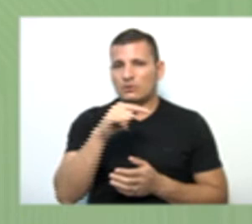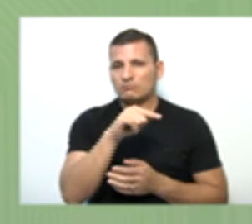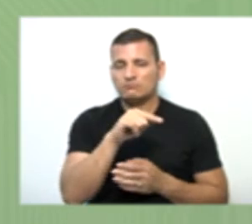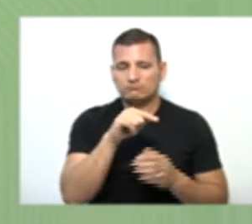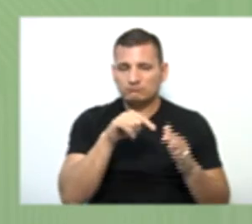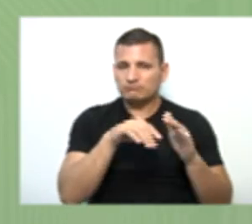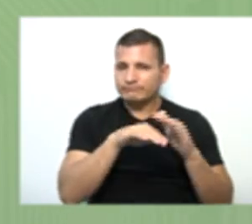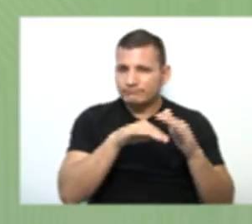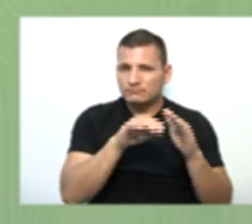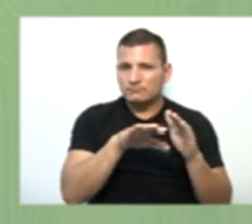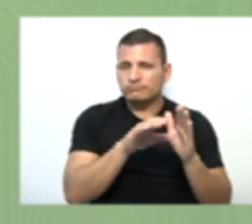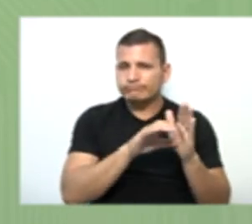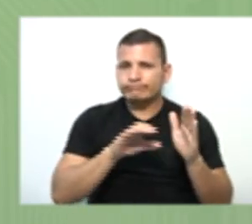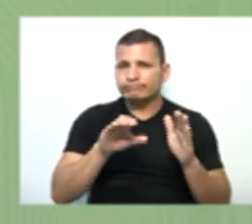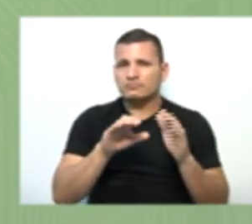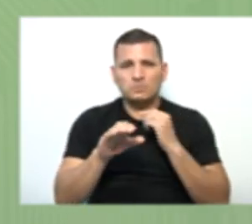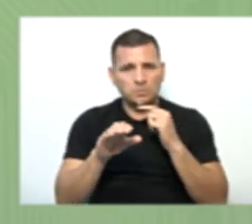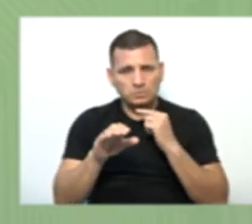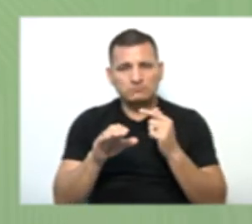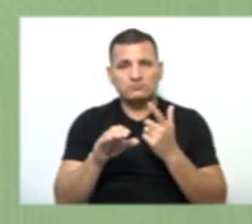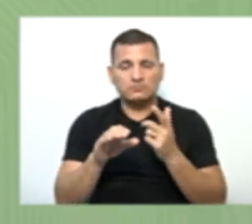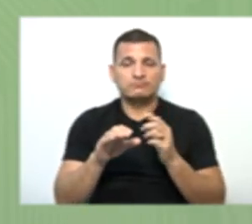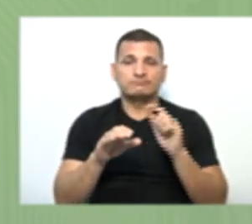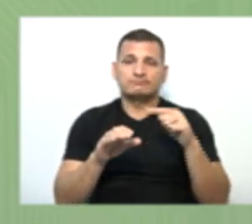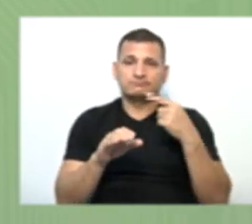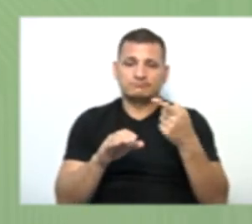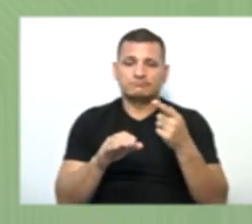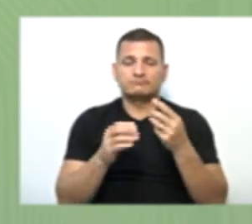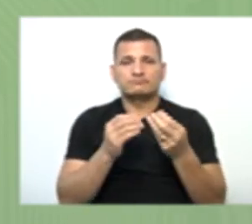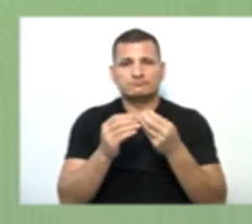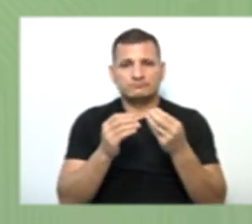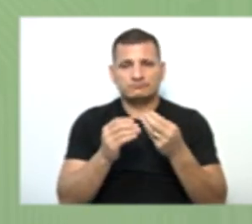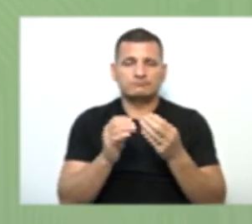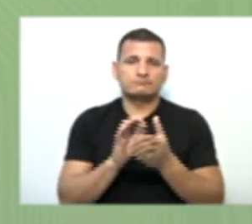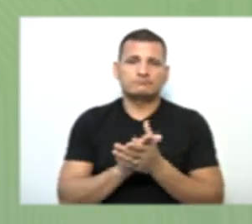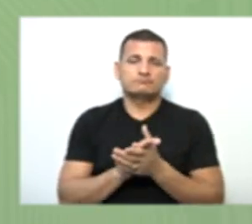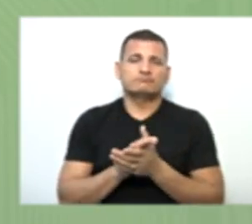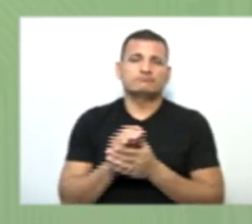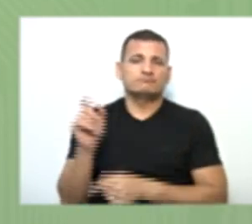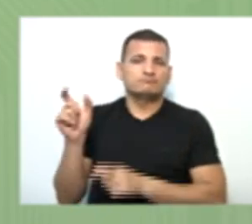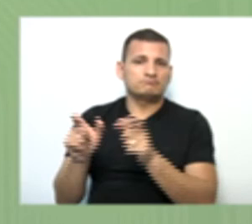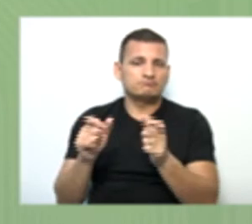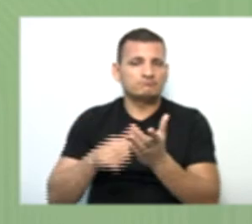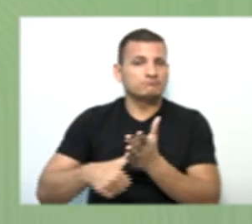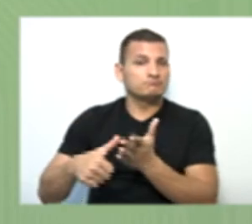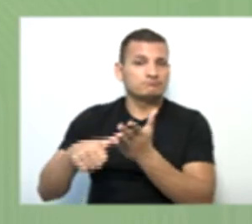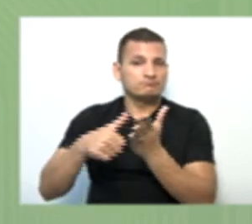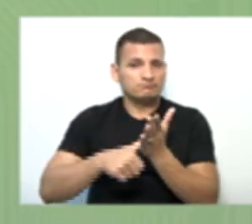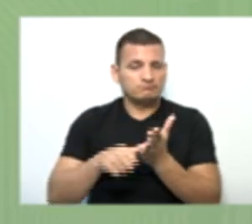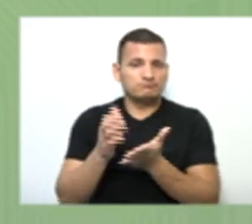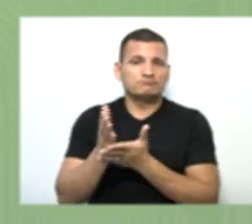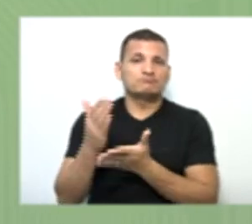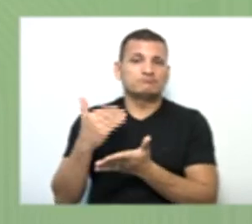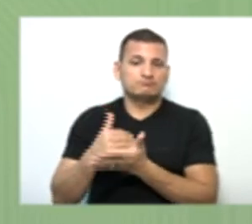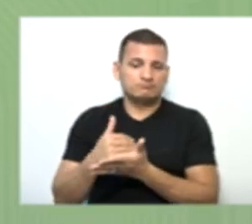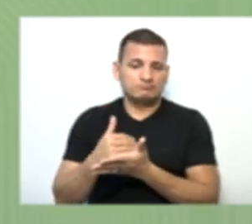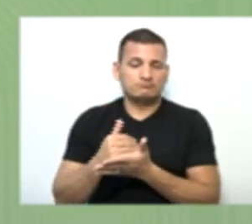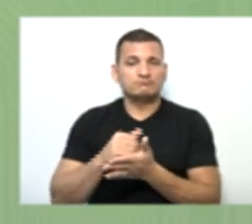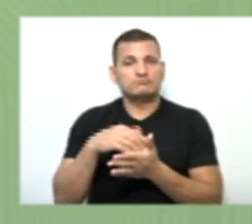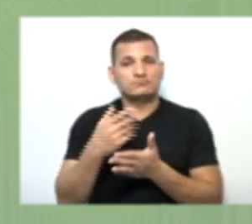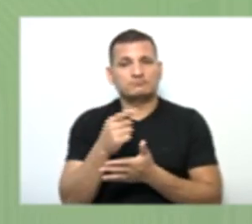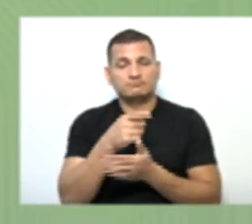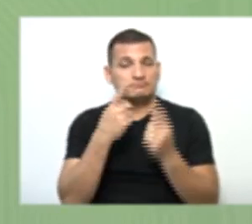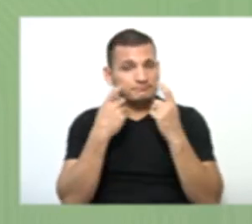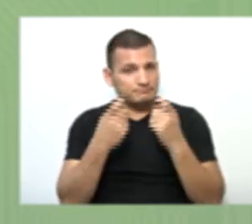essa perda será rateado entre os cooperados. Então, muito interessante